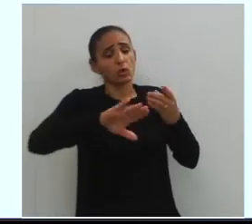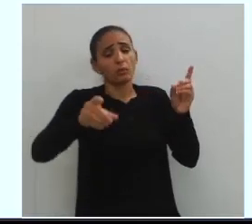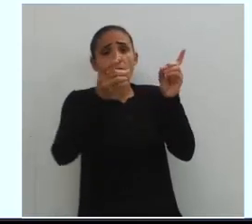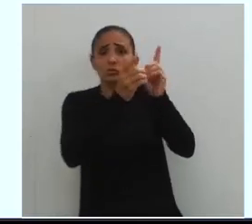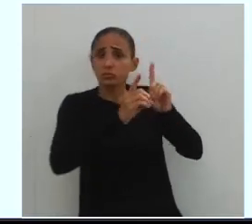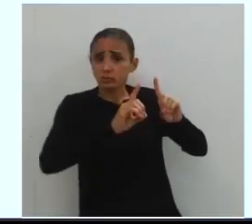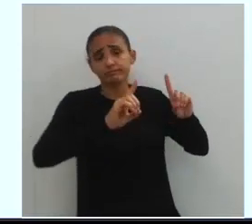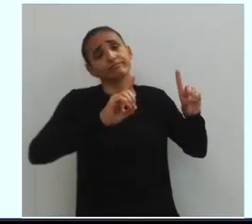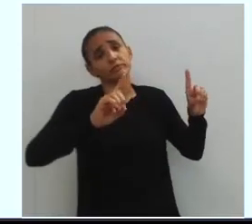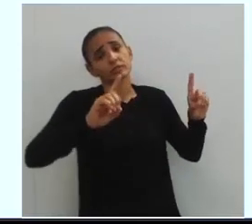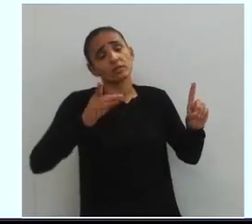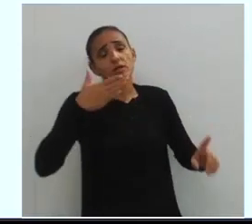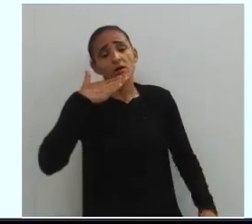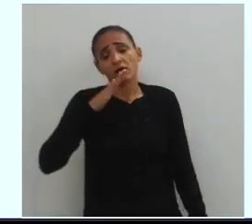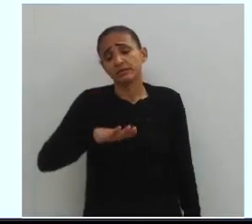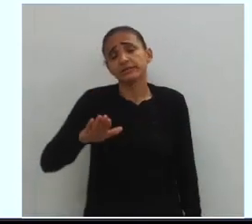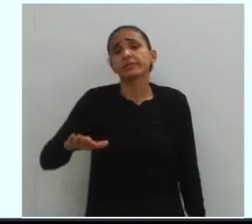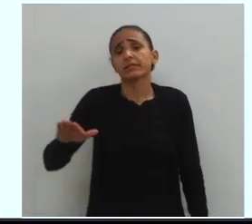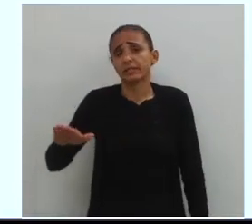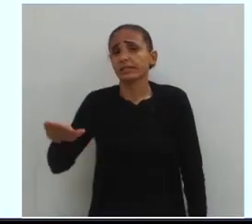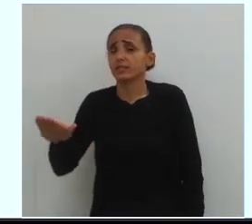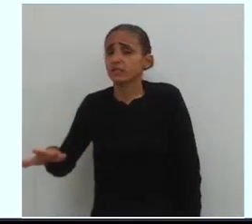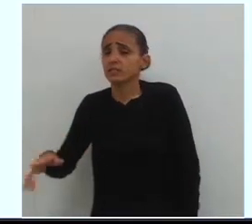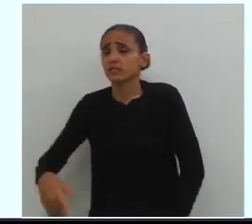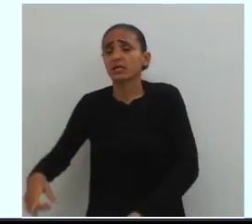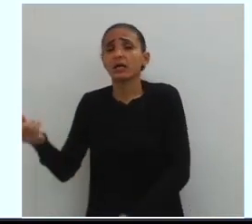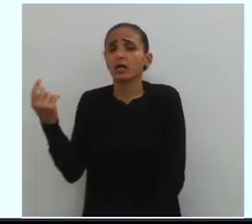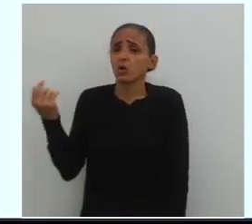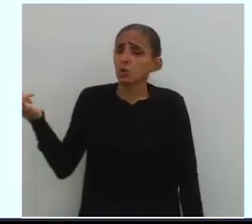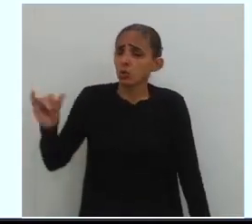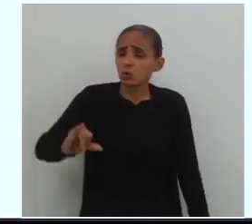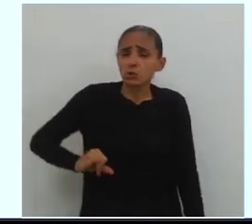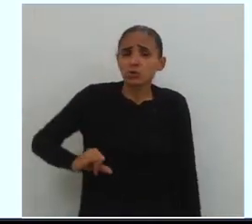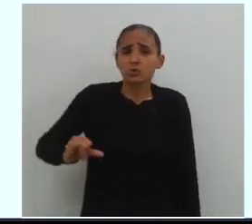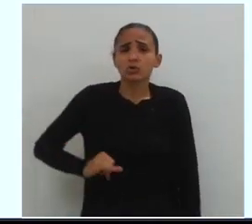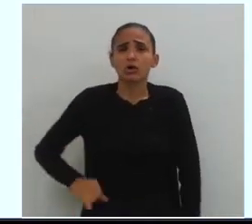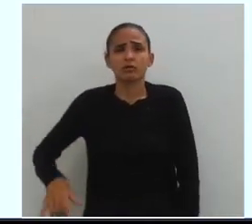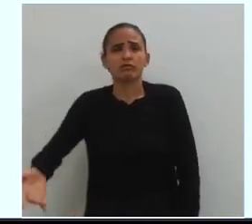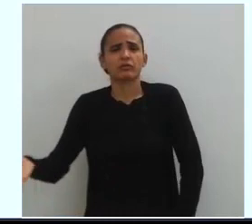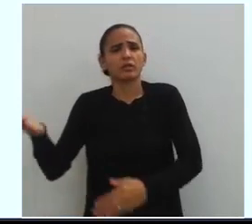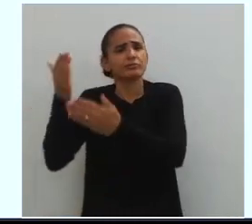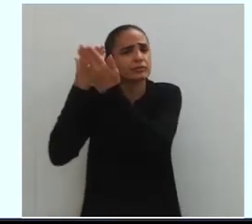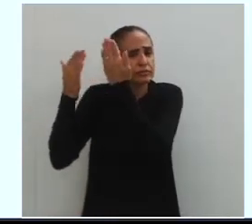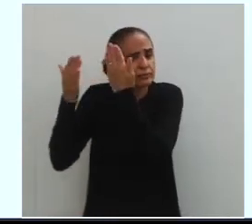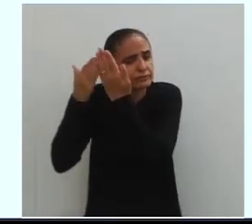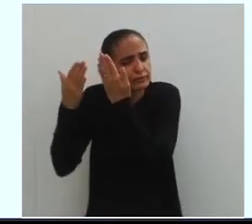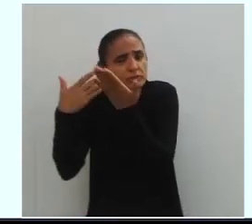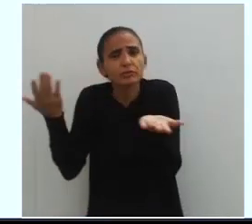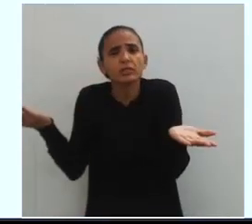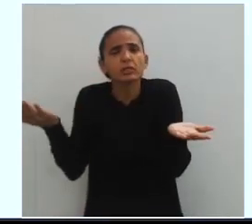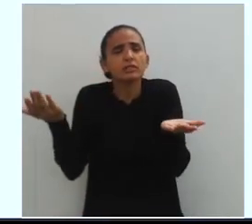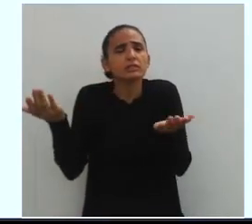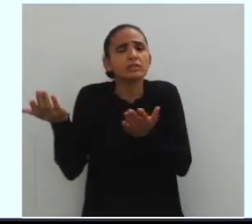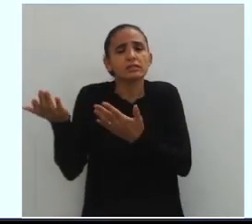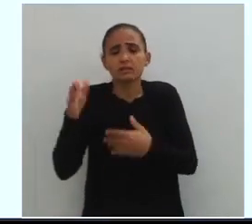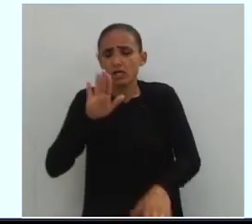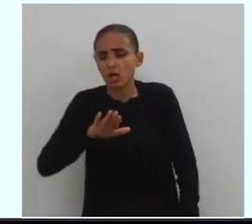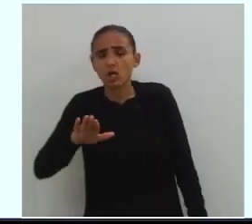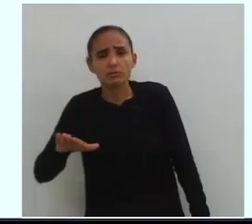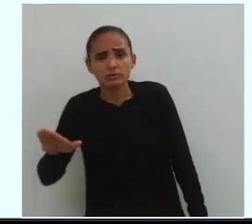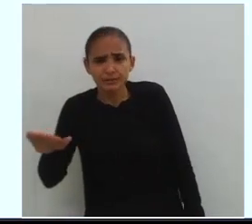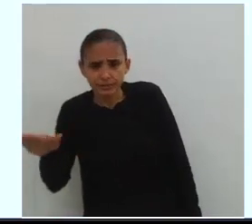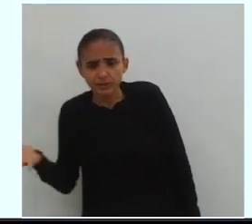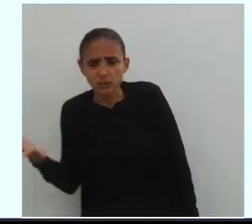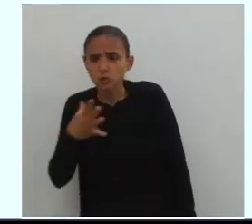se separam, as crianças acabam sendo afetadas psicologicamente e aí ela começa a procurar ali